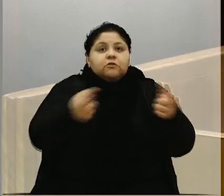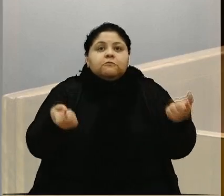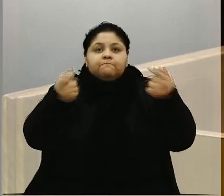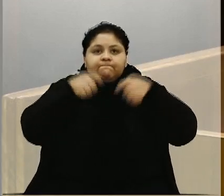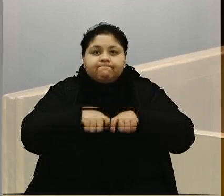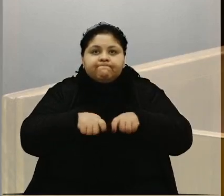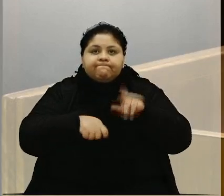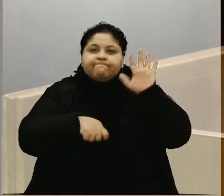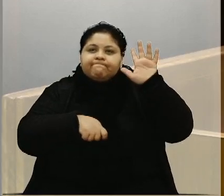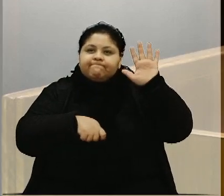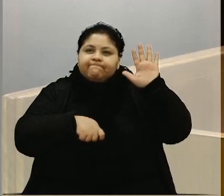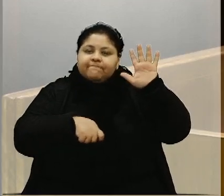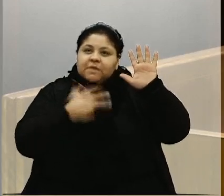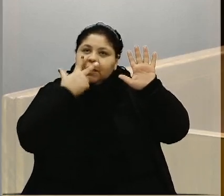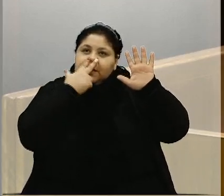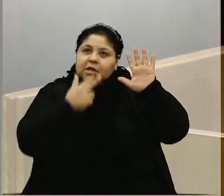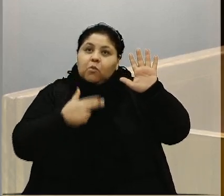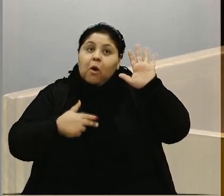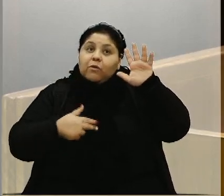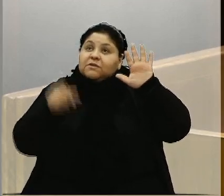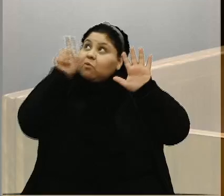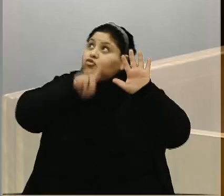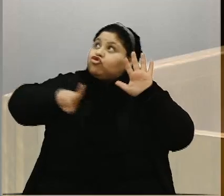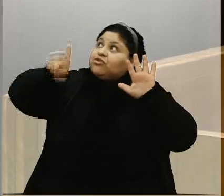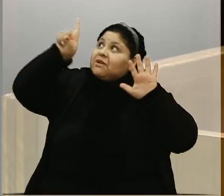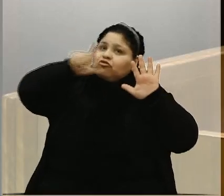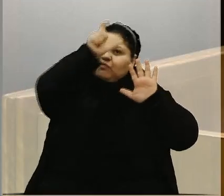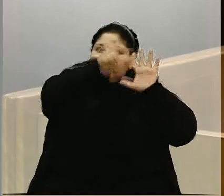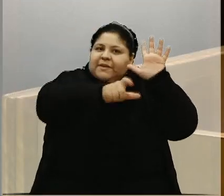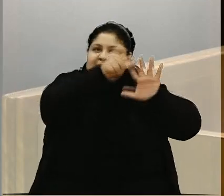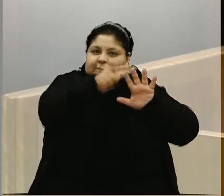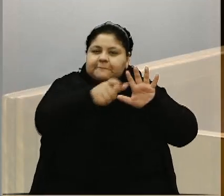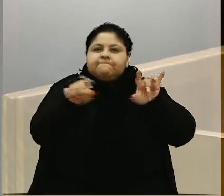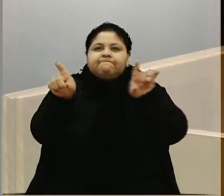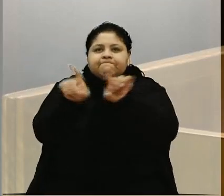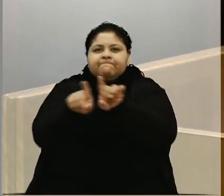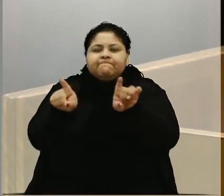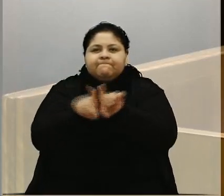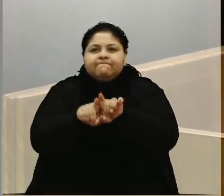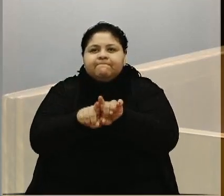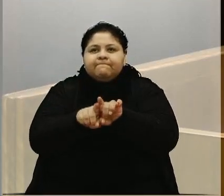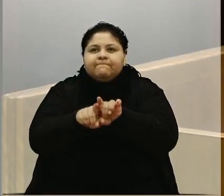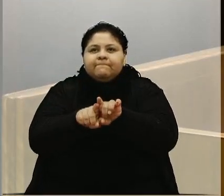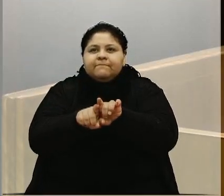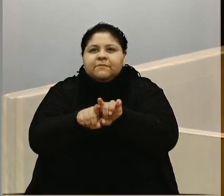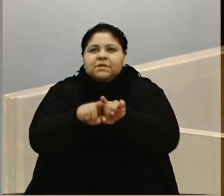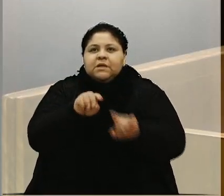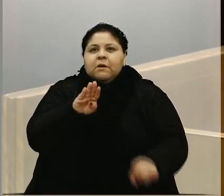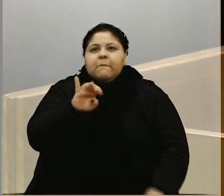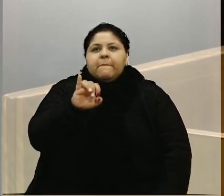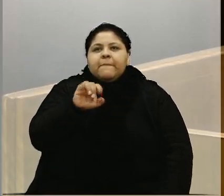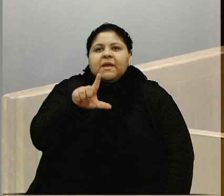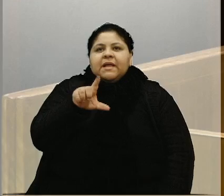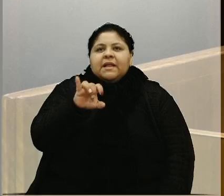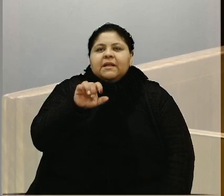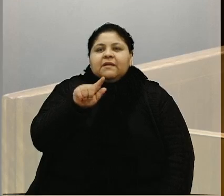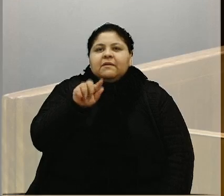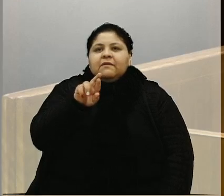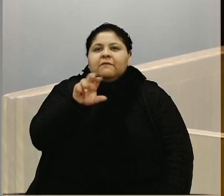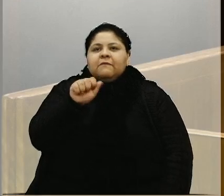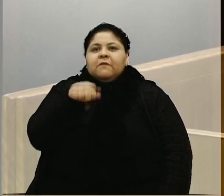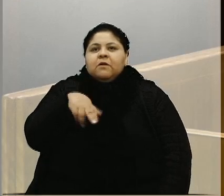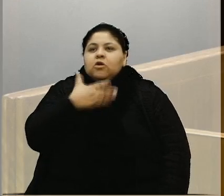Suas mãos são como as mãos de Deus para aquela pessoa. E também fazer menção a Billy Graham, que foi um dos homens